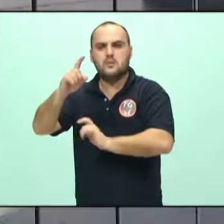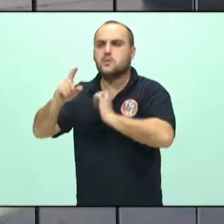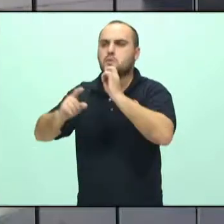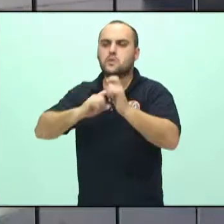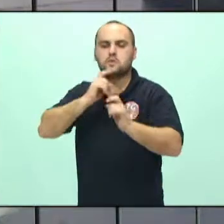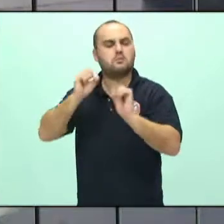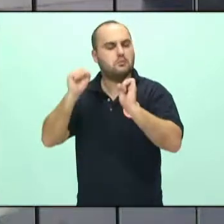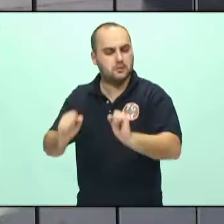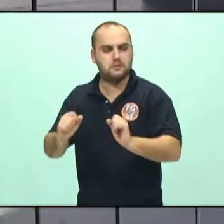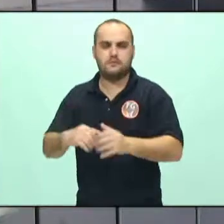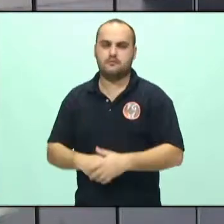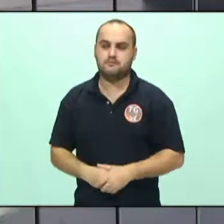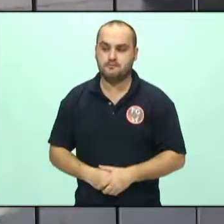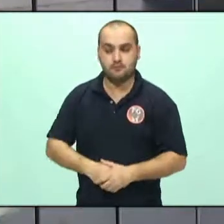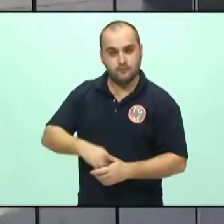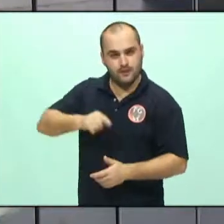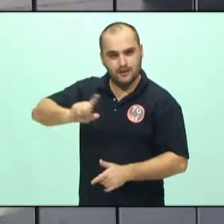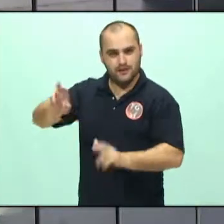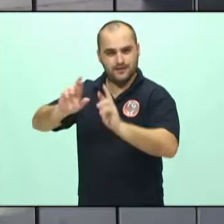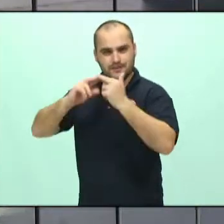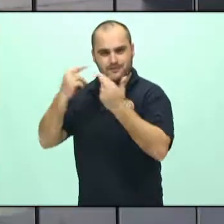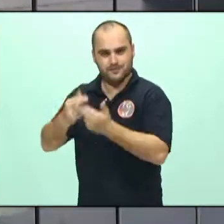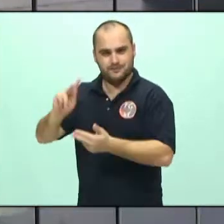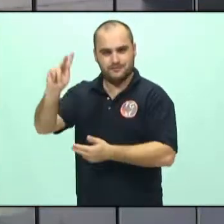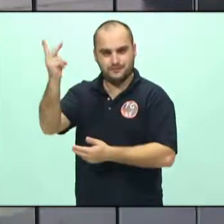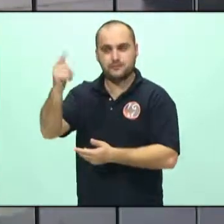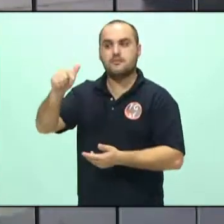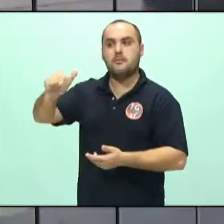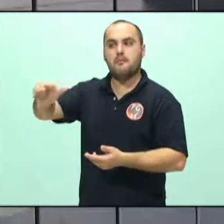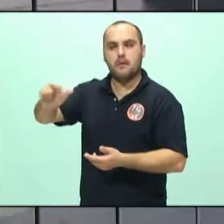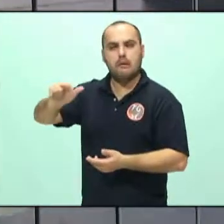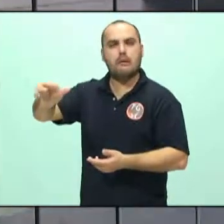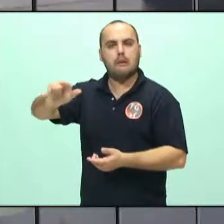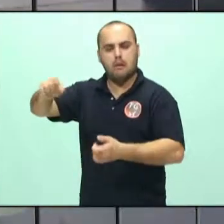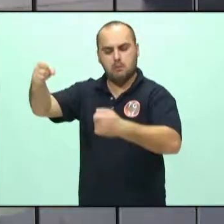audiência pública sobre o EMOSC, ela foi, na verdade, uma aula,